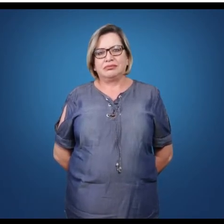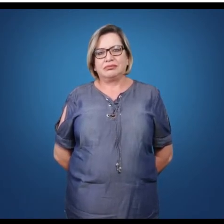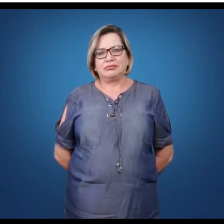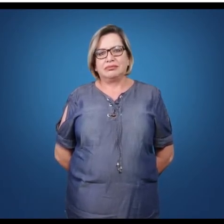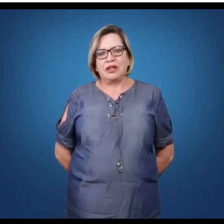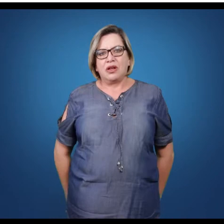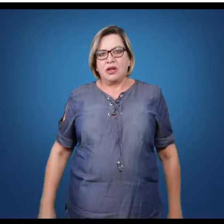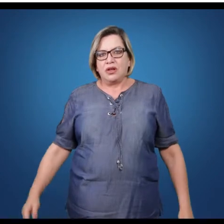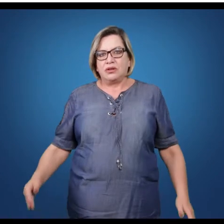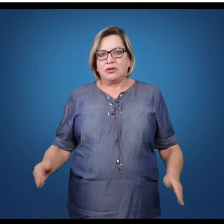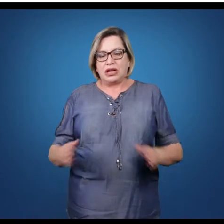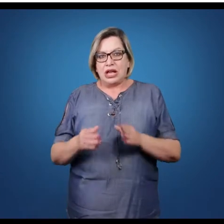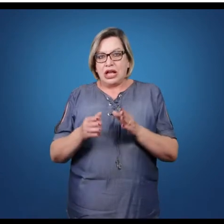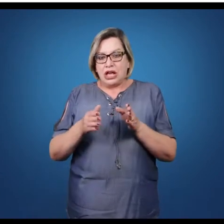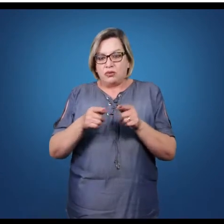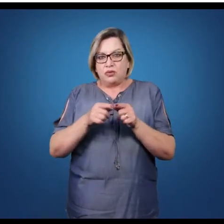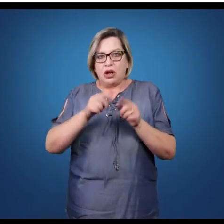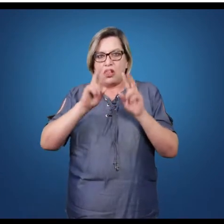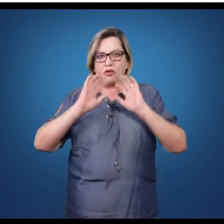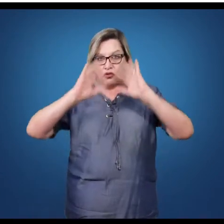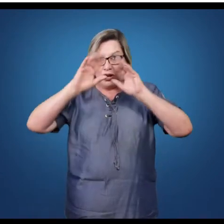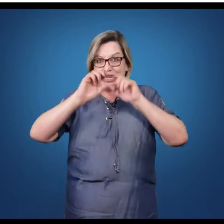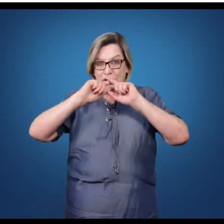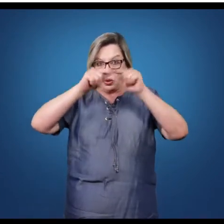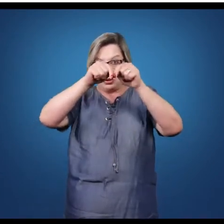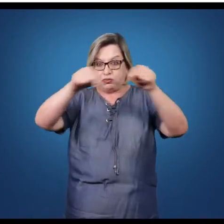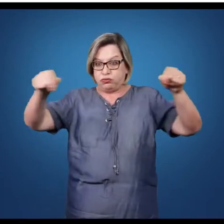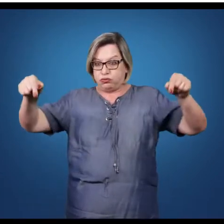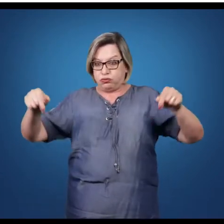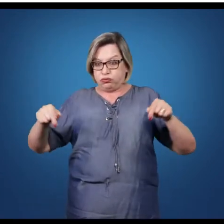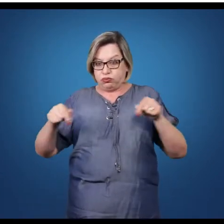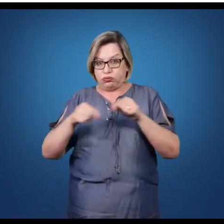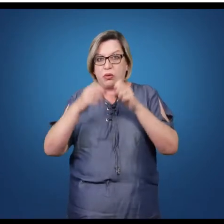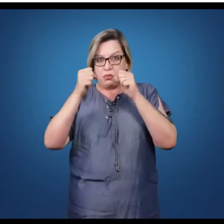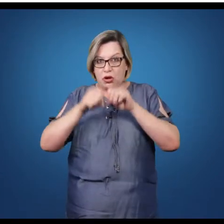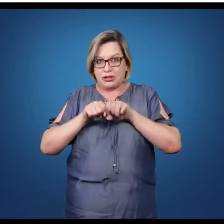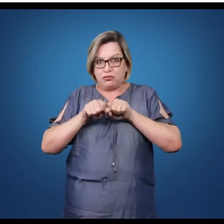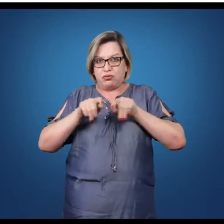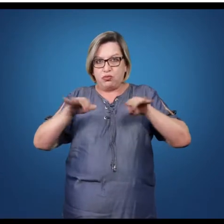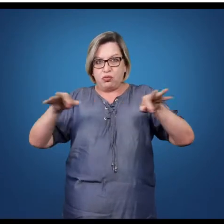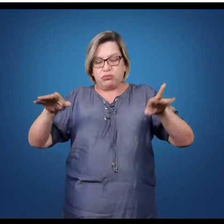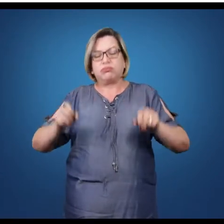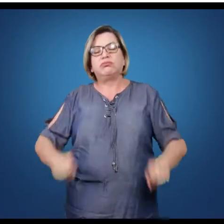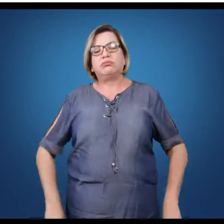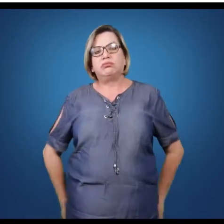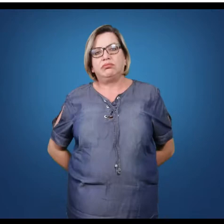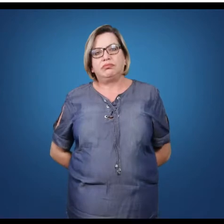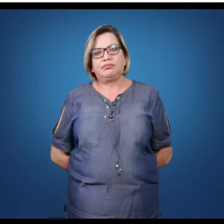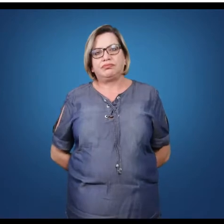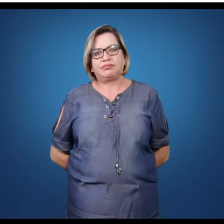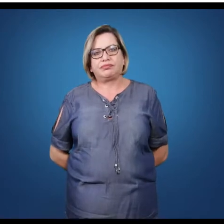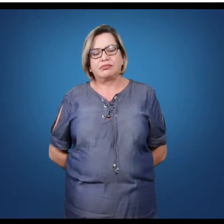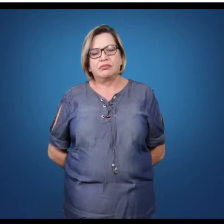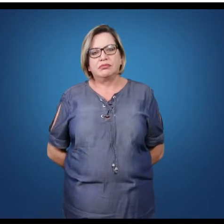Quadra de vôlei inteira agora. Pode usar a quadra toda de vôlei.